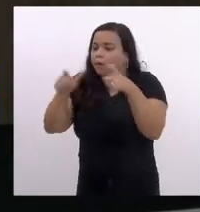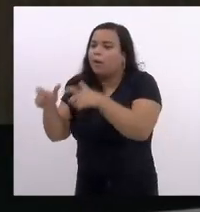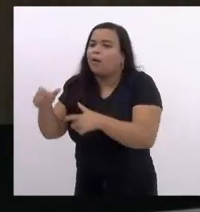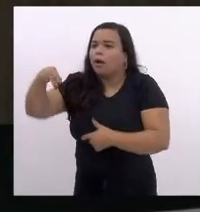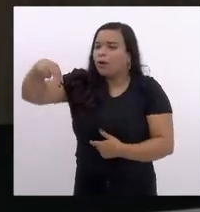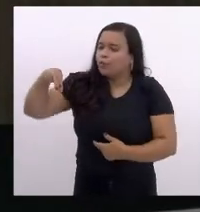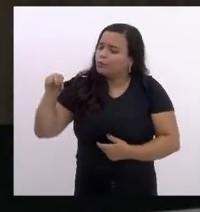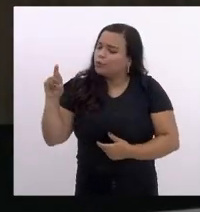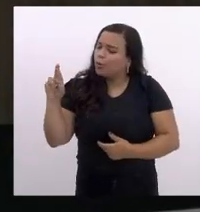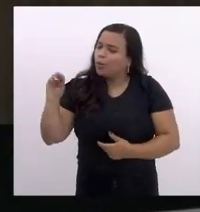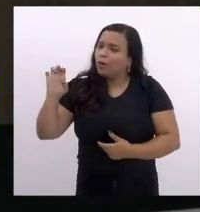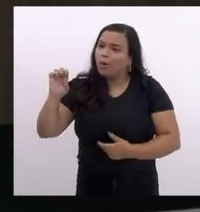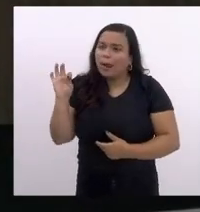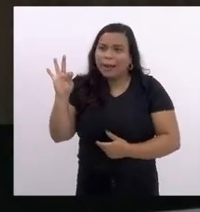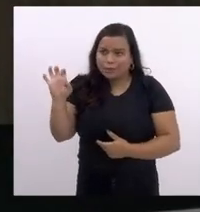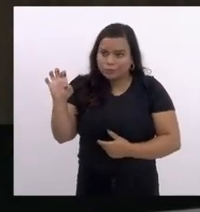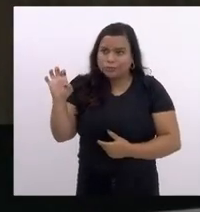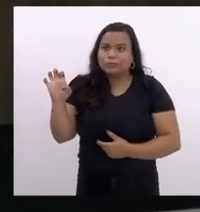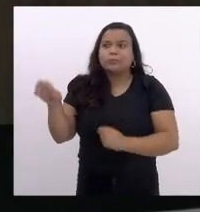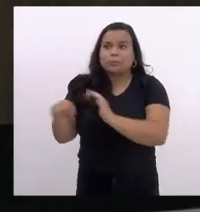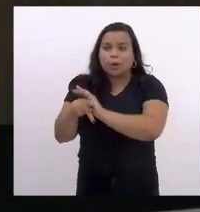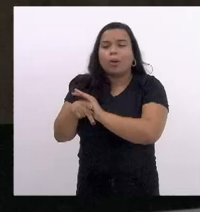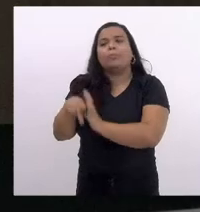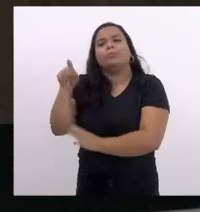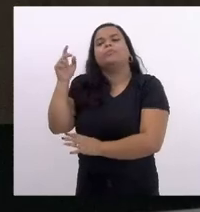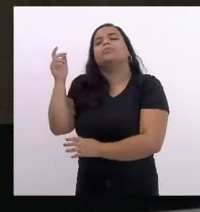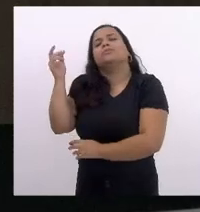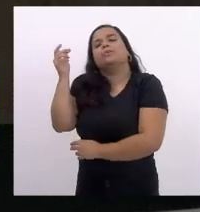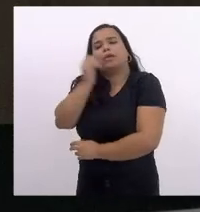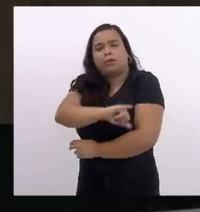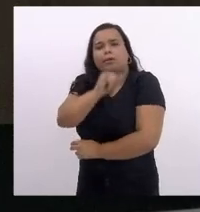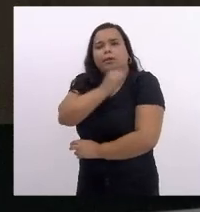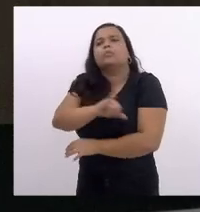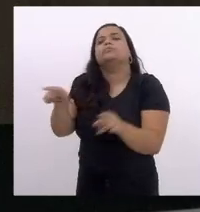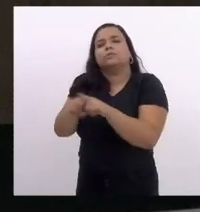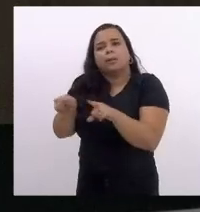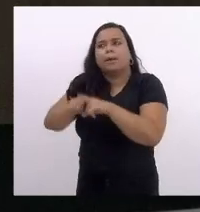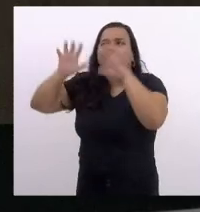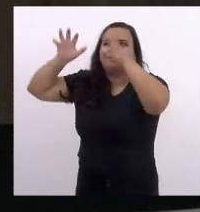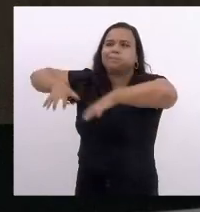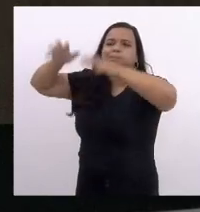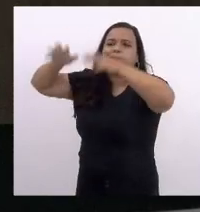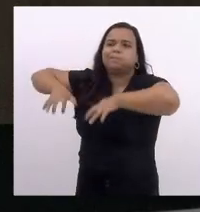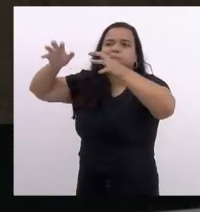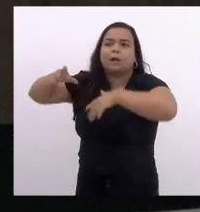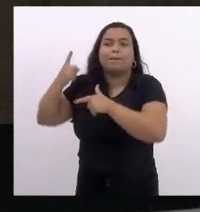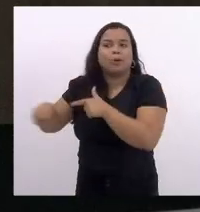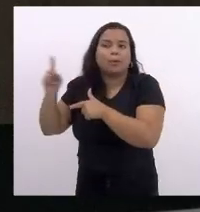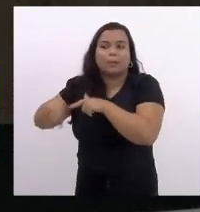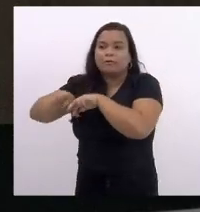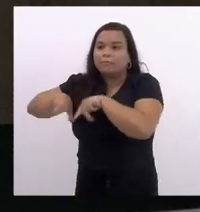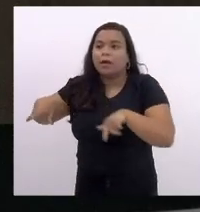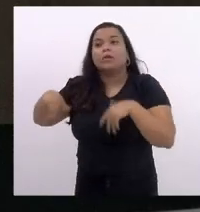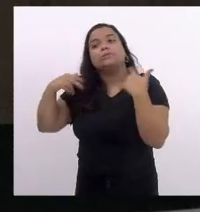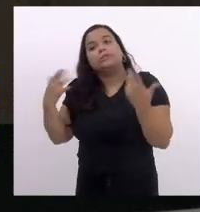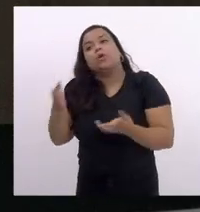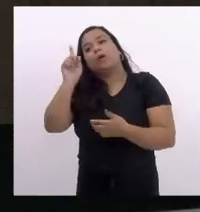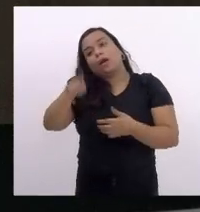foi duramente castigado pelas chuvas. Então, um projeto de lei de caráter